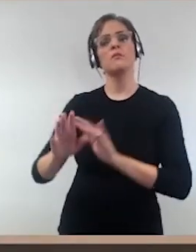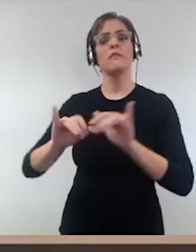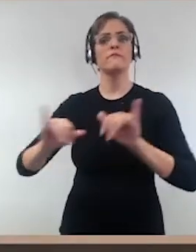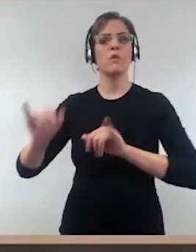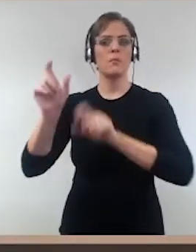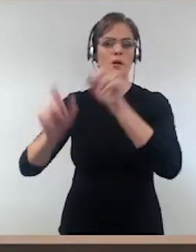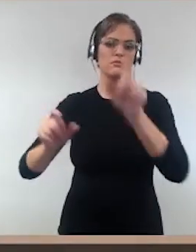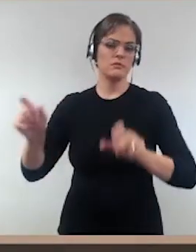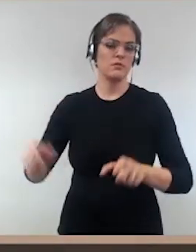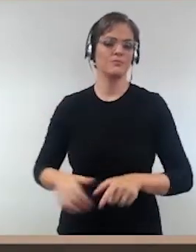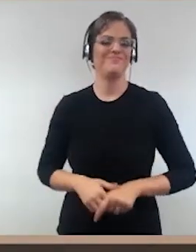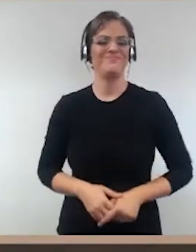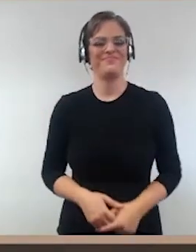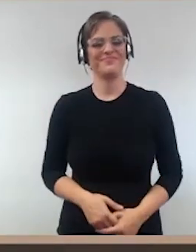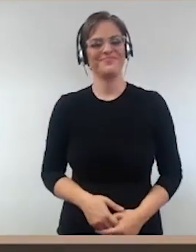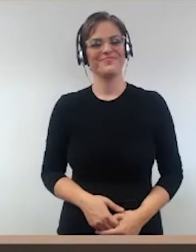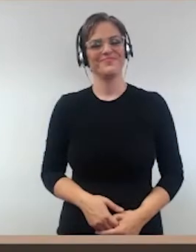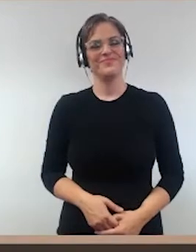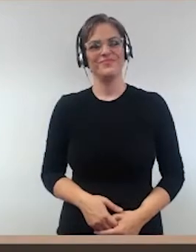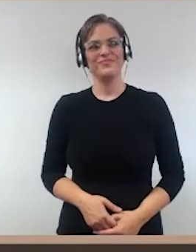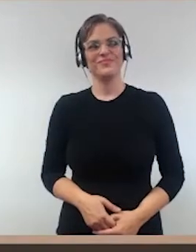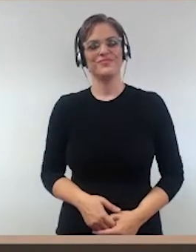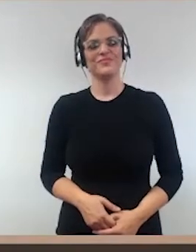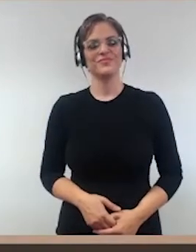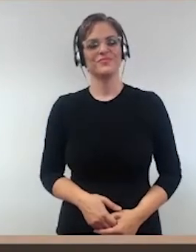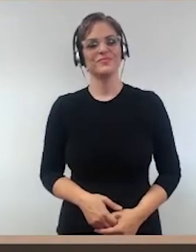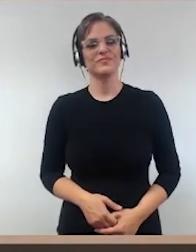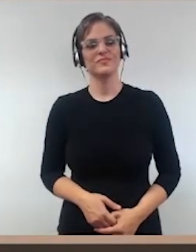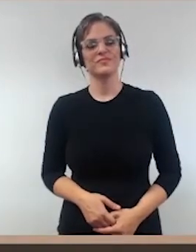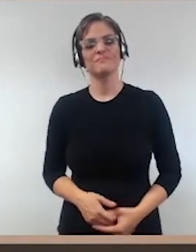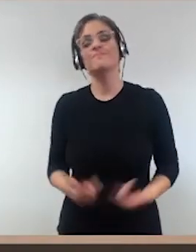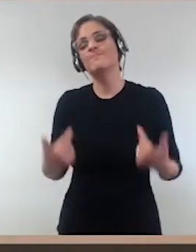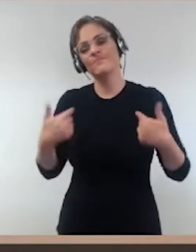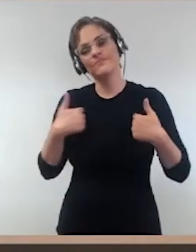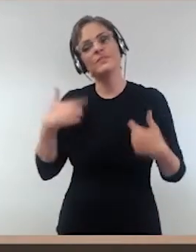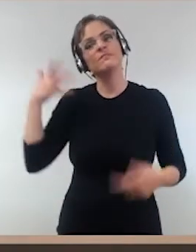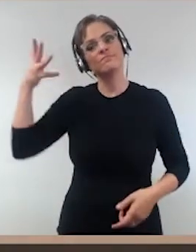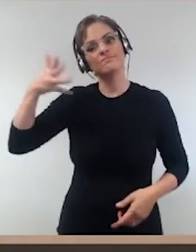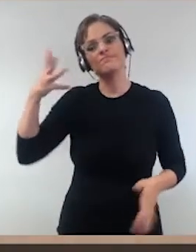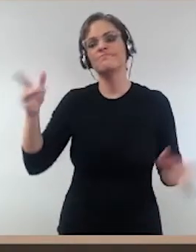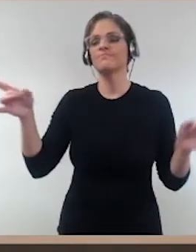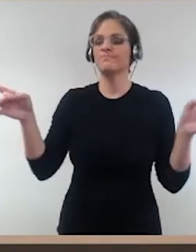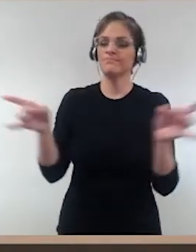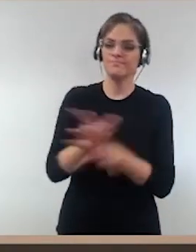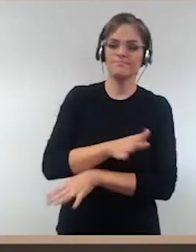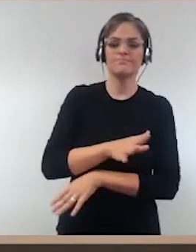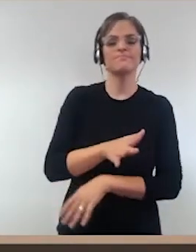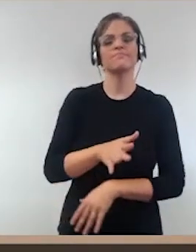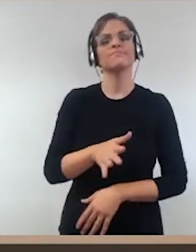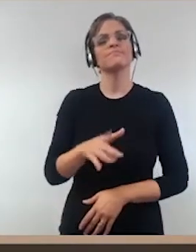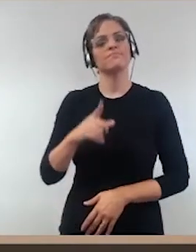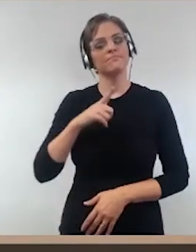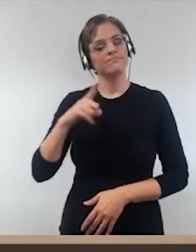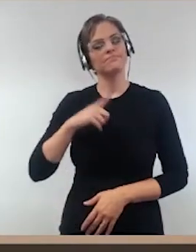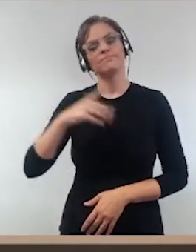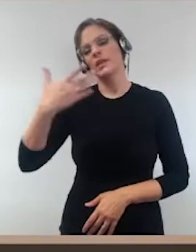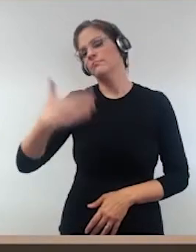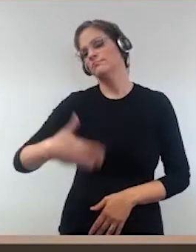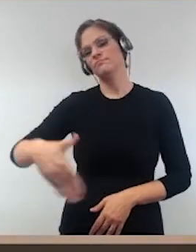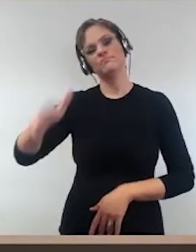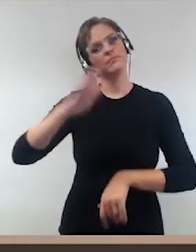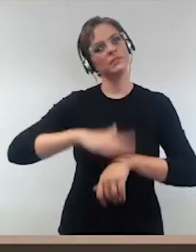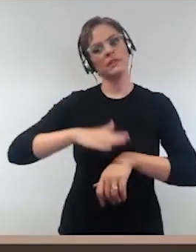eu encerro a minha fala. Eu acho que a gente tem um longo caminho aí para desenvolver esse direito fundamental que